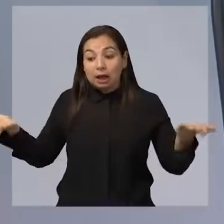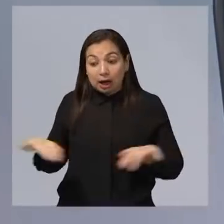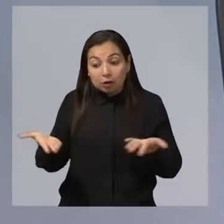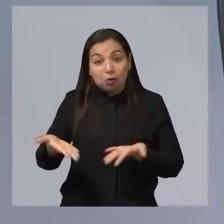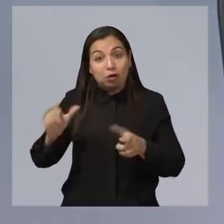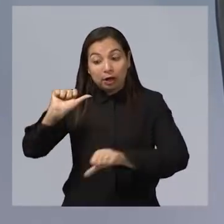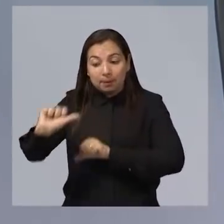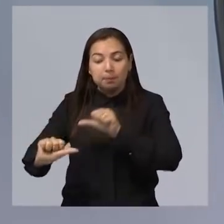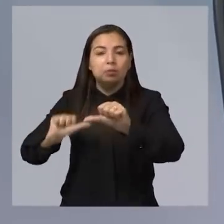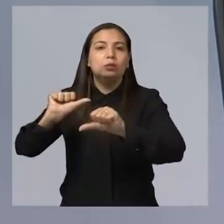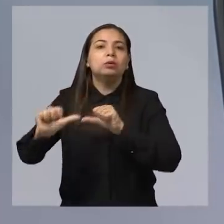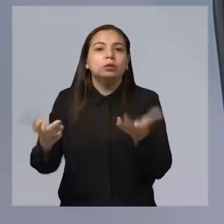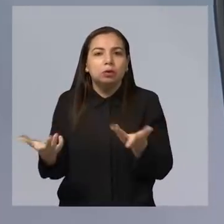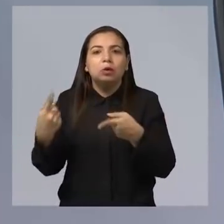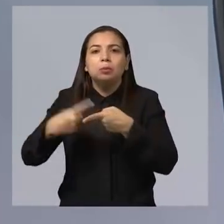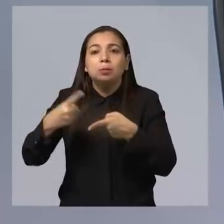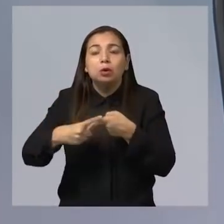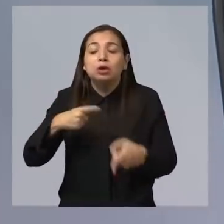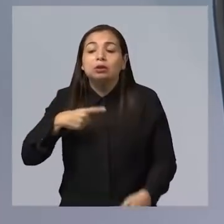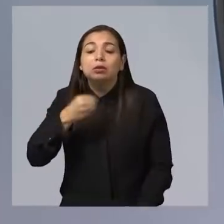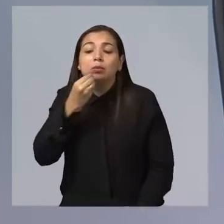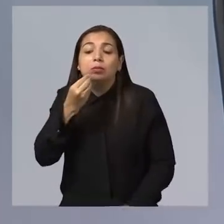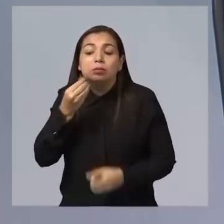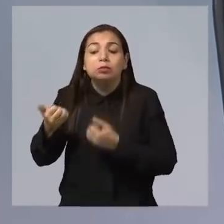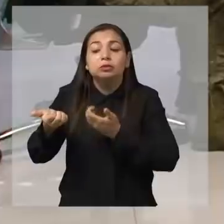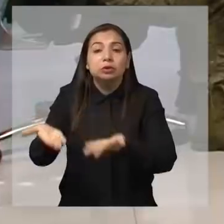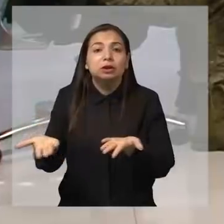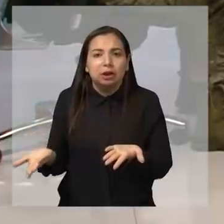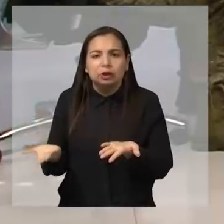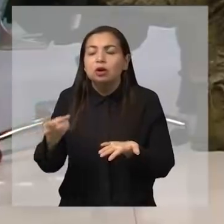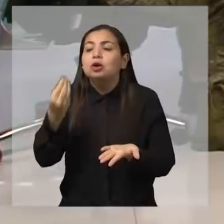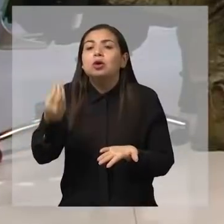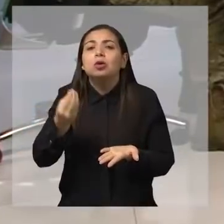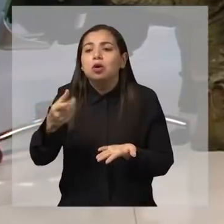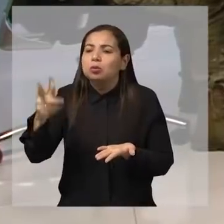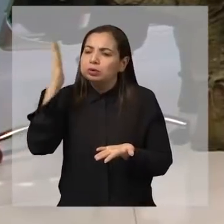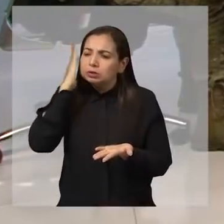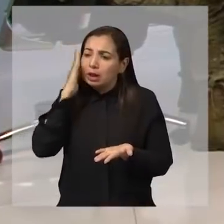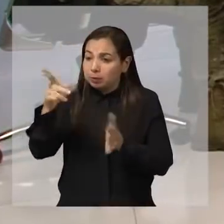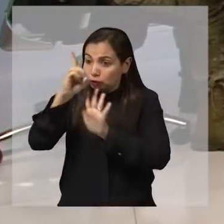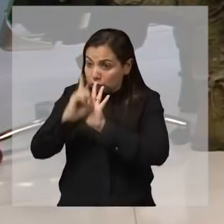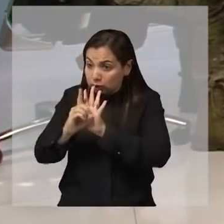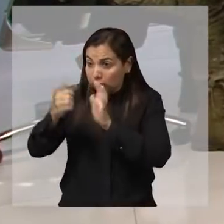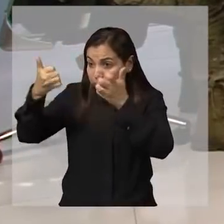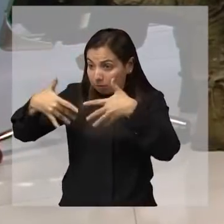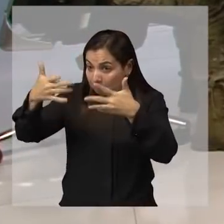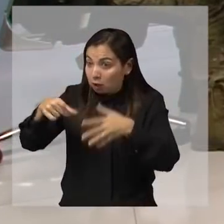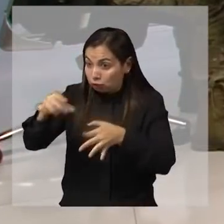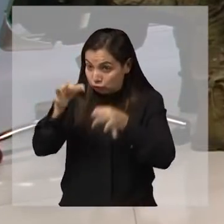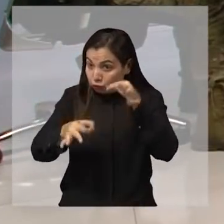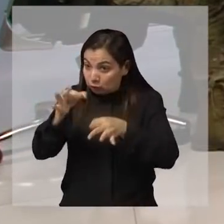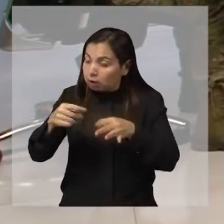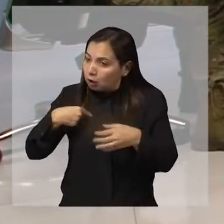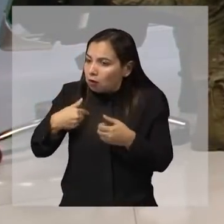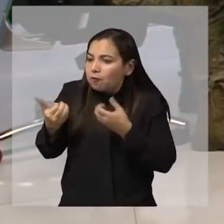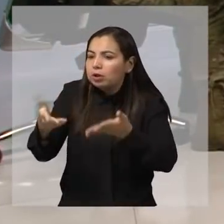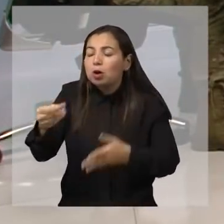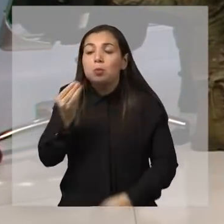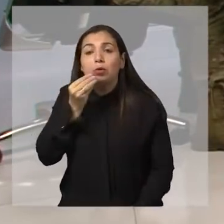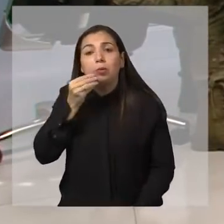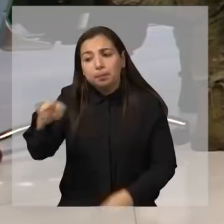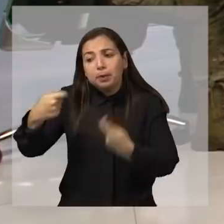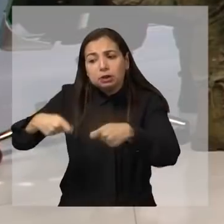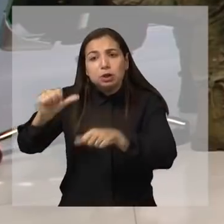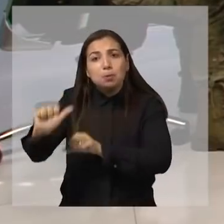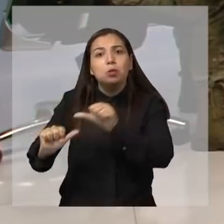a gente pensa nisso, opa, tá uma oportunidade, tá dentro dos seus critérios aqui de direito, tá bacana, o juiz lhe deu, vamos dar oportunidade. Por isso nós